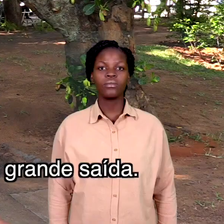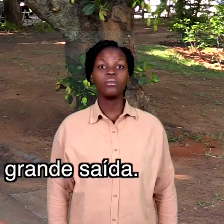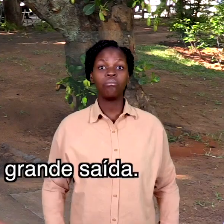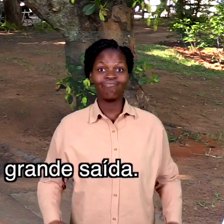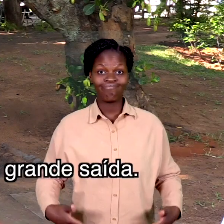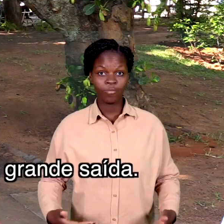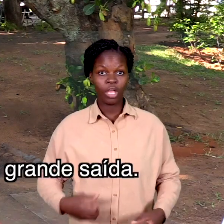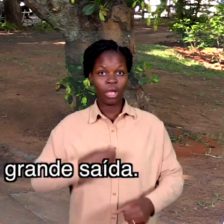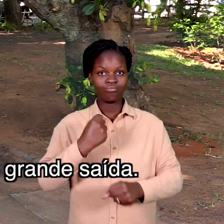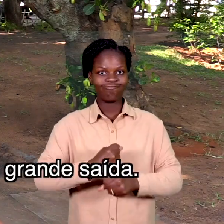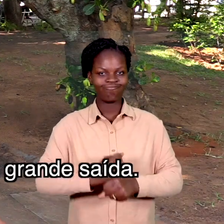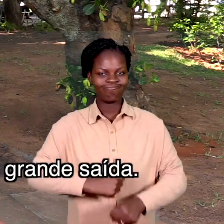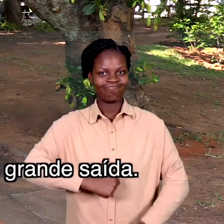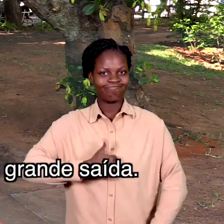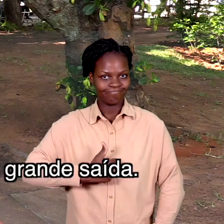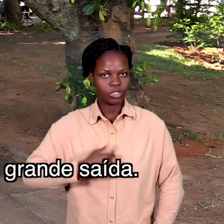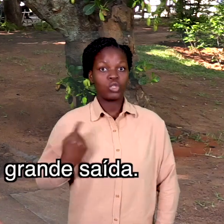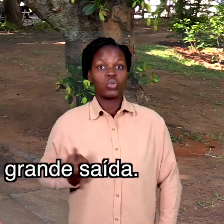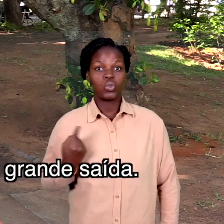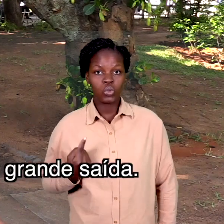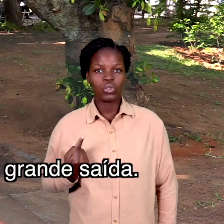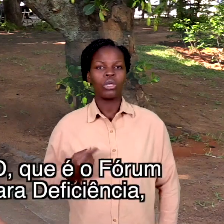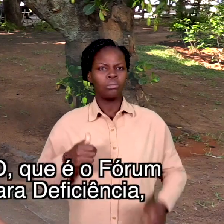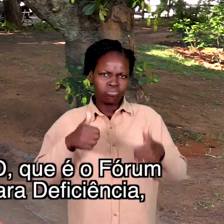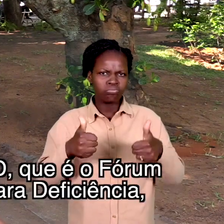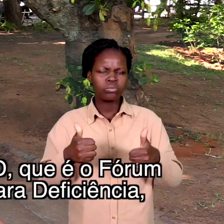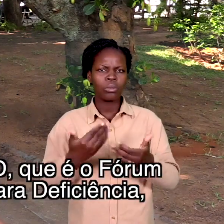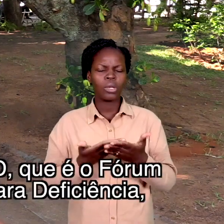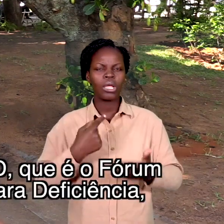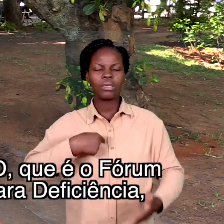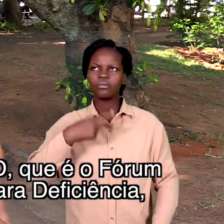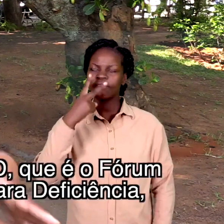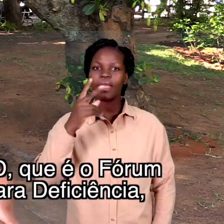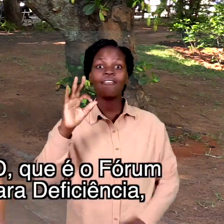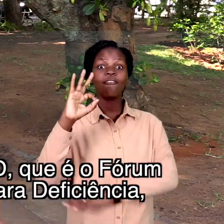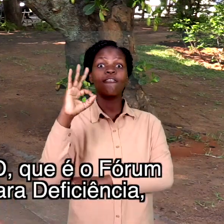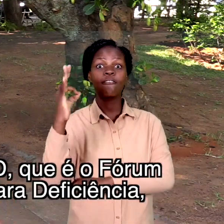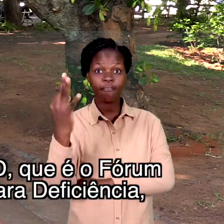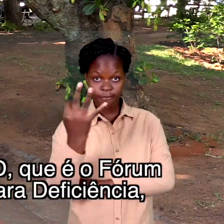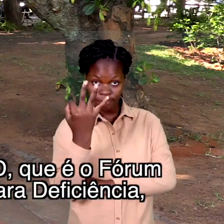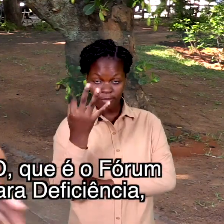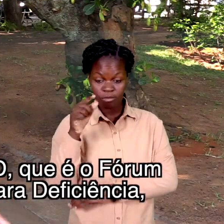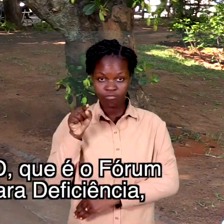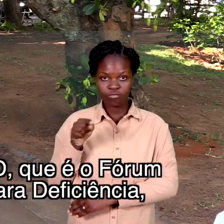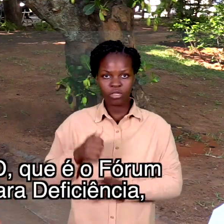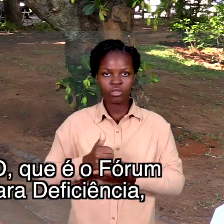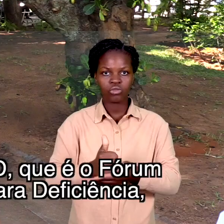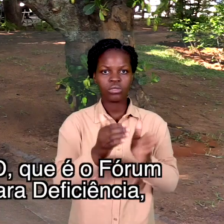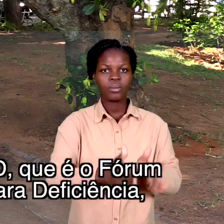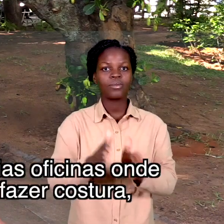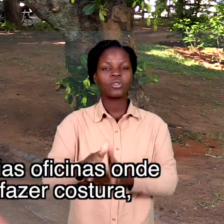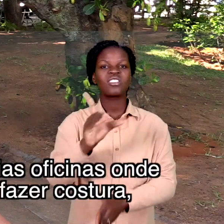O autoemprego costuma ser uma grande saída. Eu tenho acompanhado pela FAMOD, que é o Fórum das Associações com Deficiência de